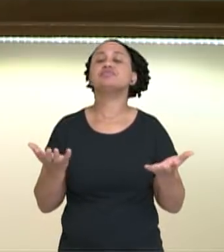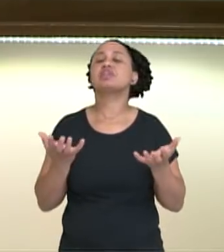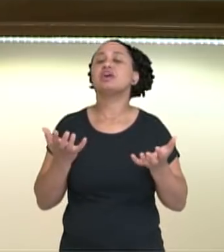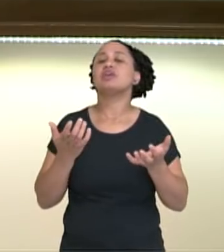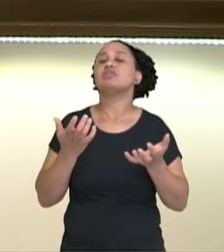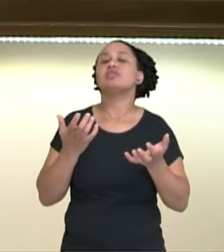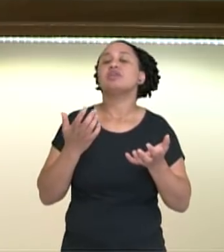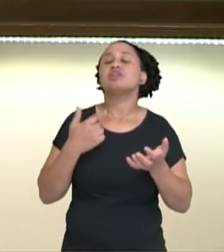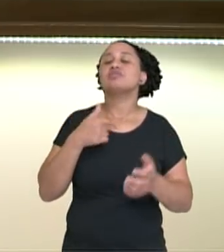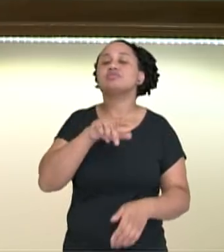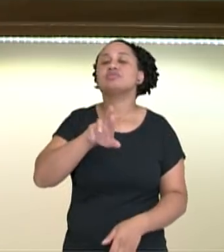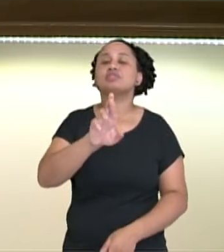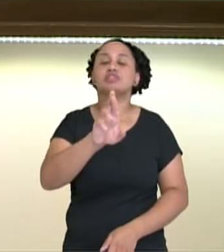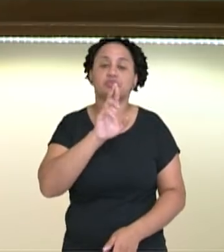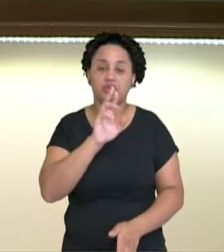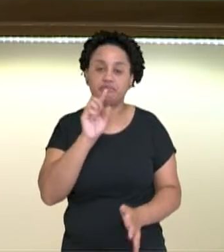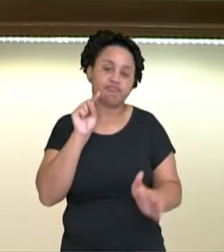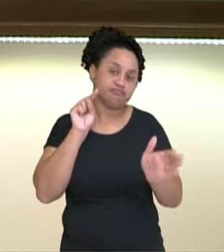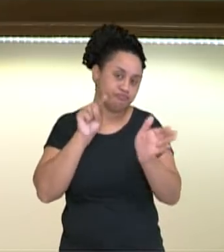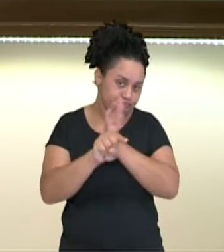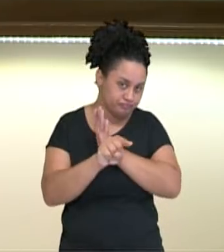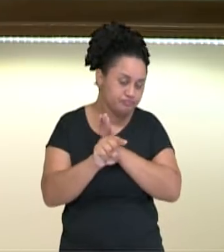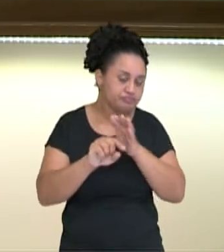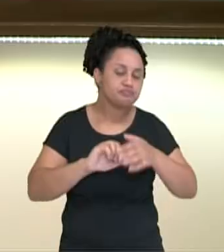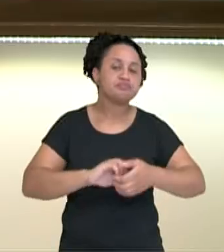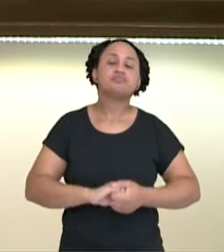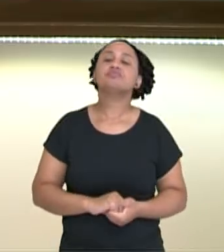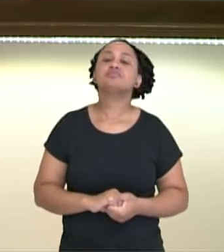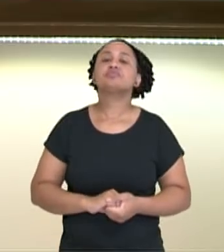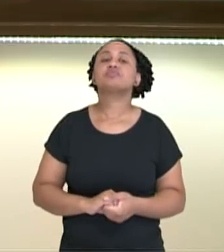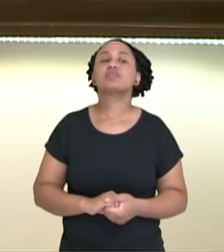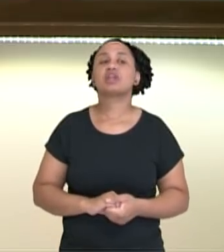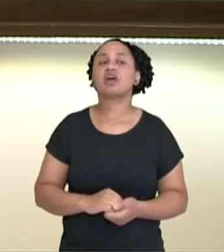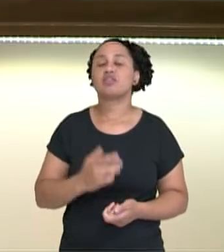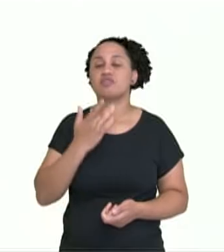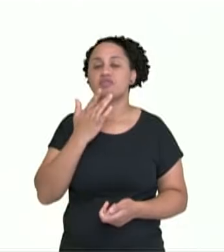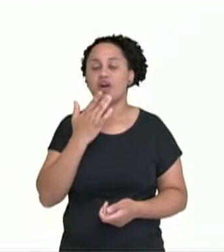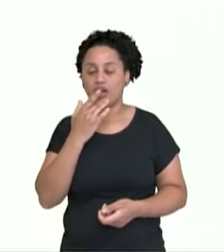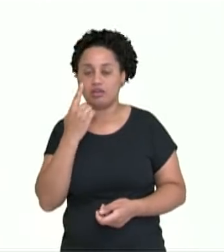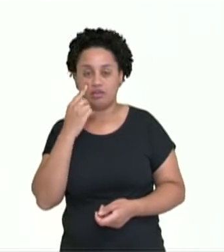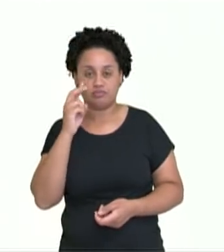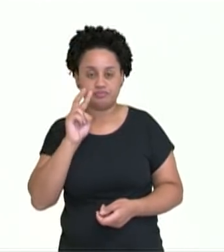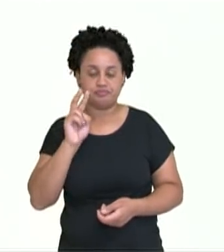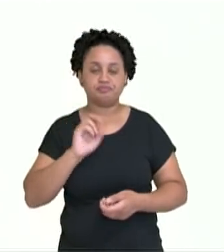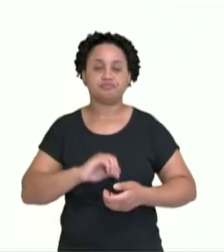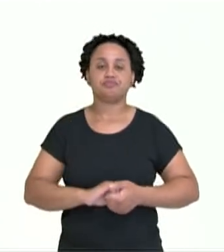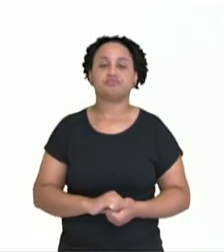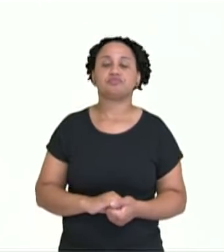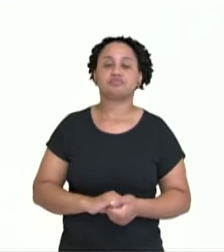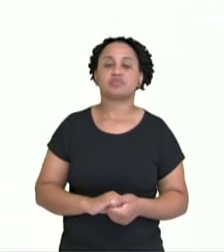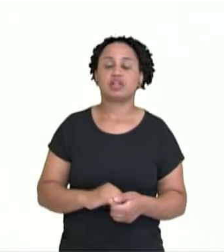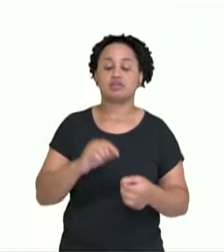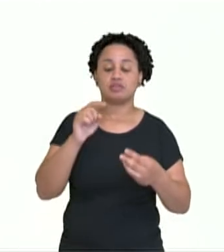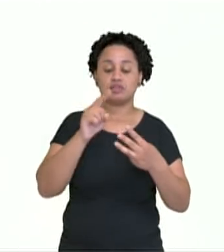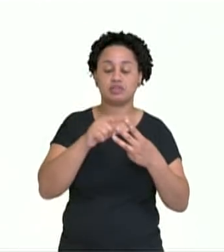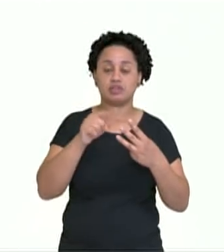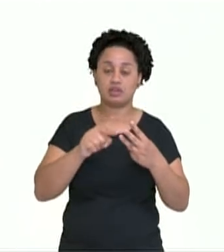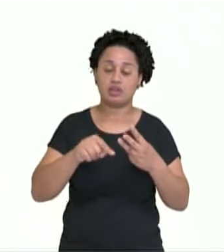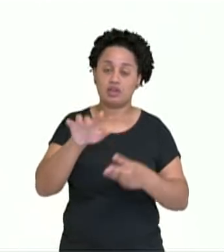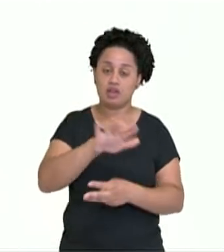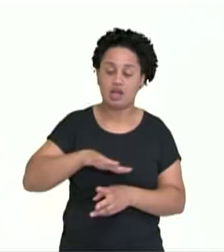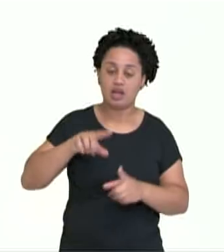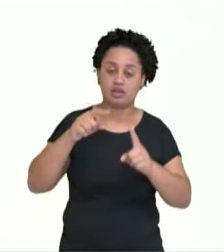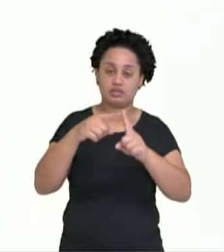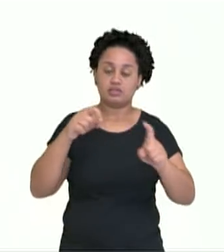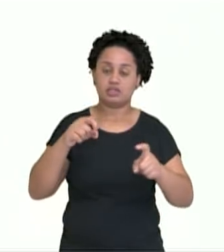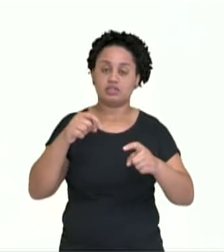vocês respondessem esse primeiro quiz nosso, tá certo? Molezinha aí, vamos lá. As 3 áreas das ciências